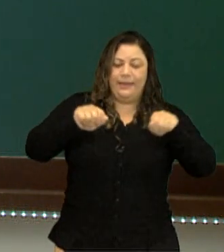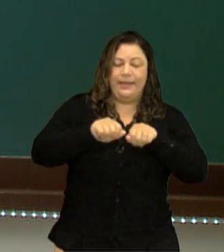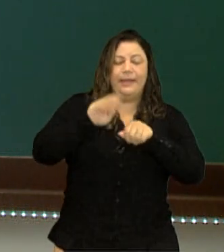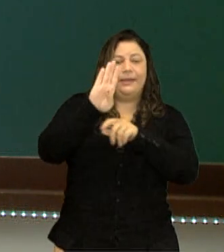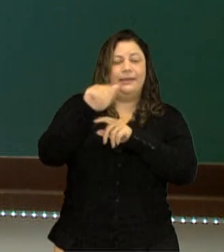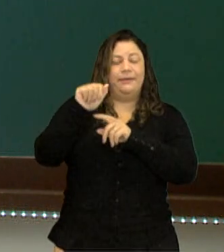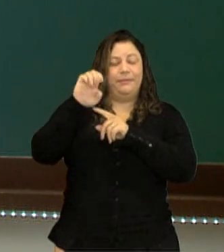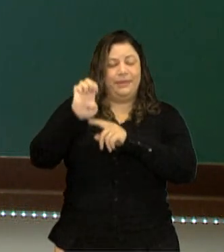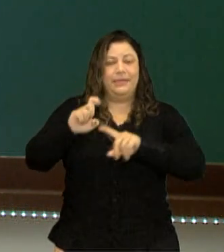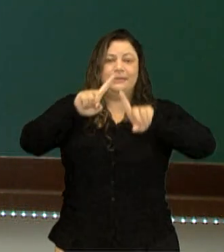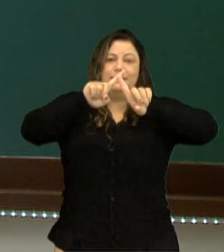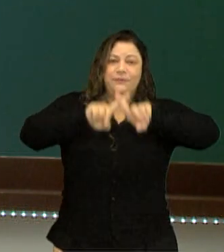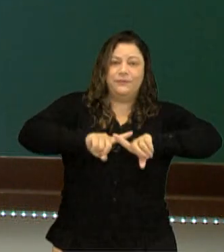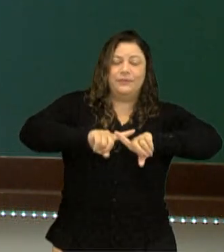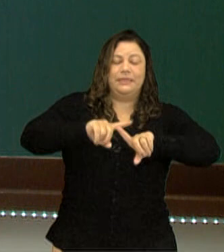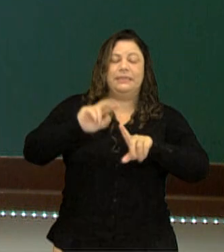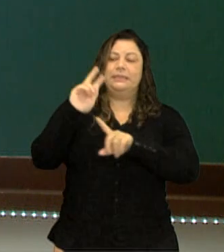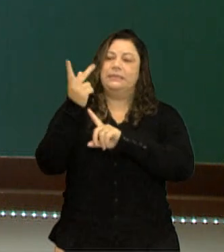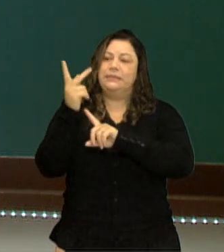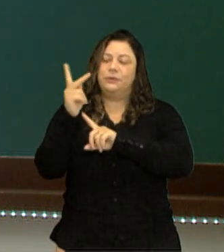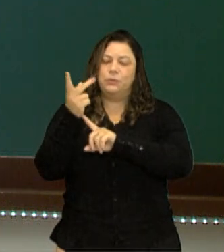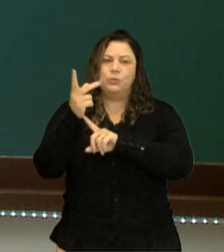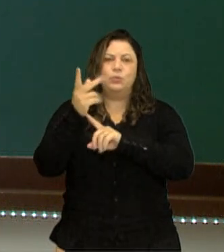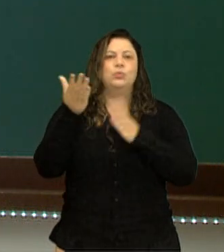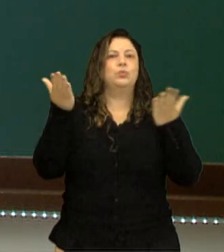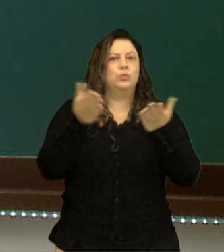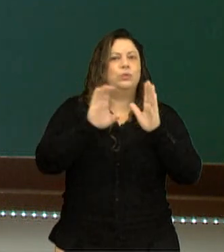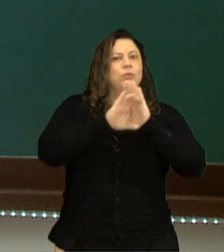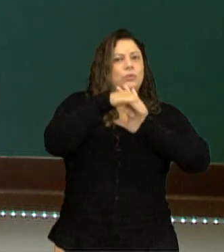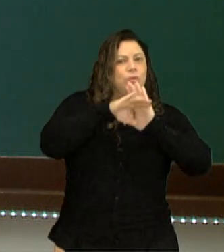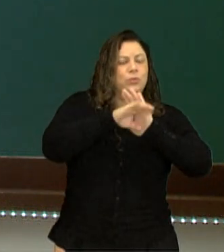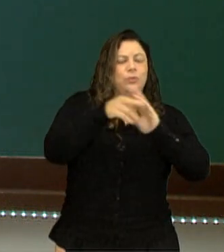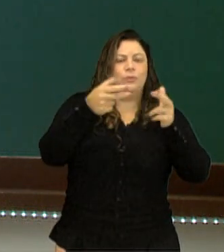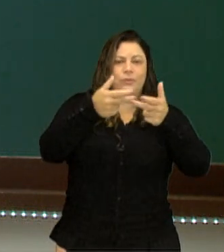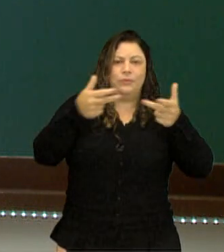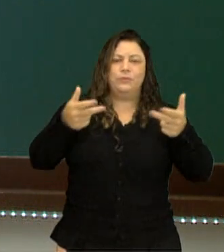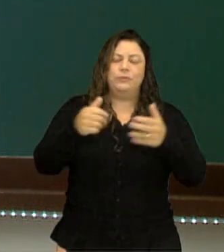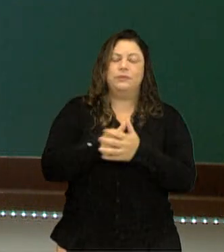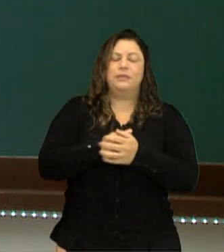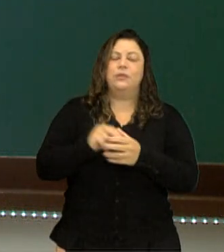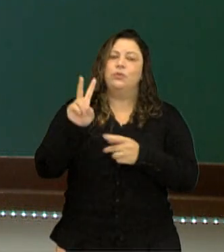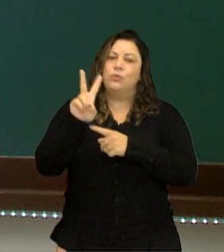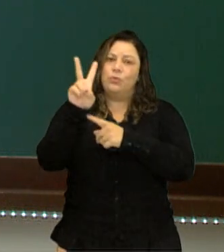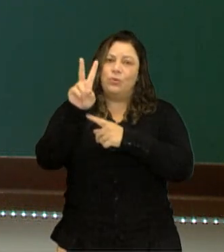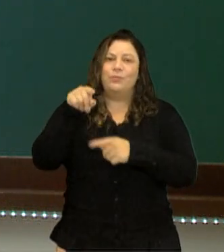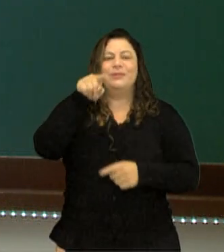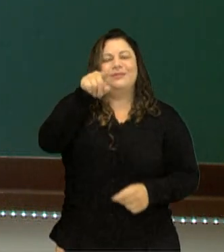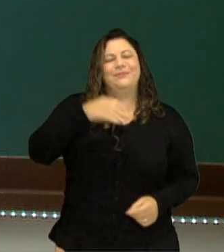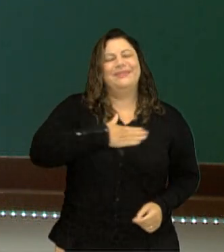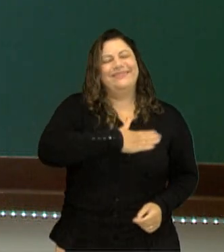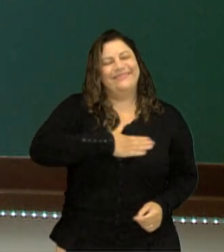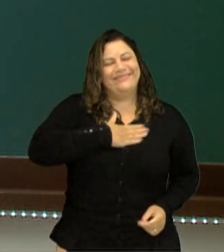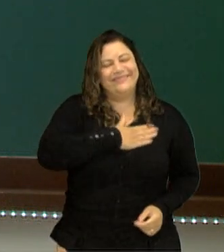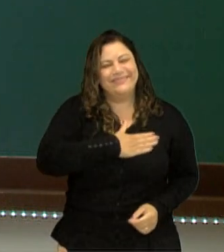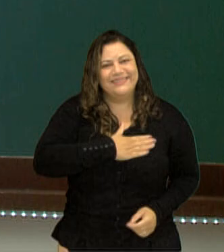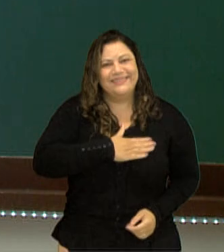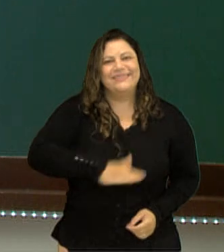altura, nós trabalhamos especificamente os conceitos do cilindro e o volume. Espero que vocês tenham